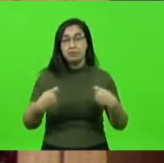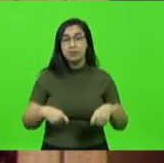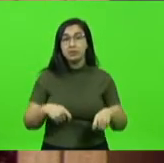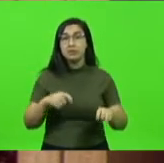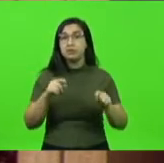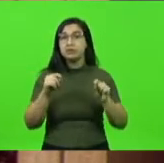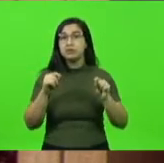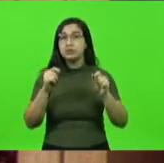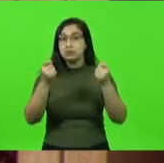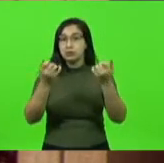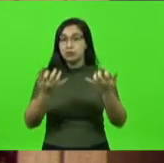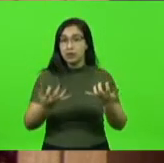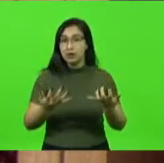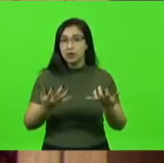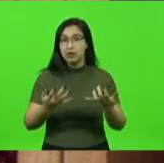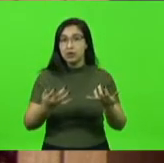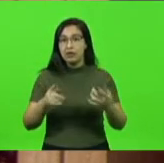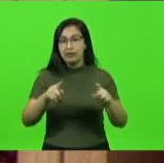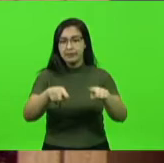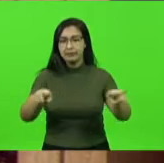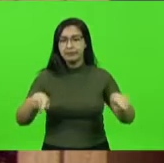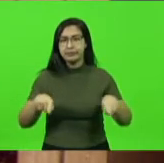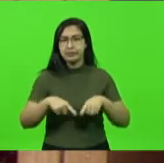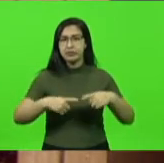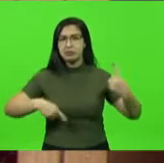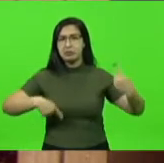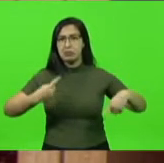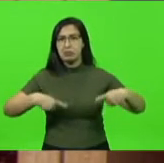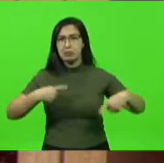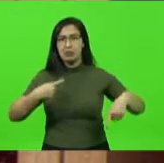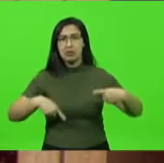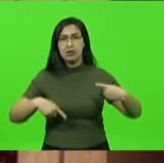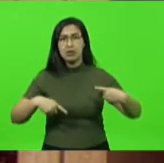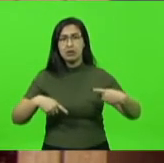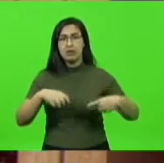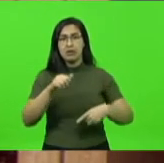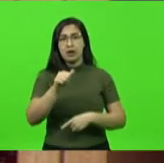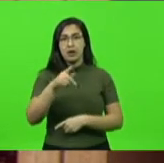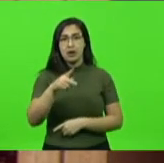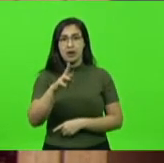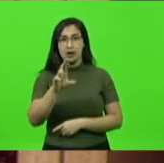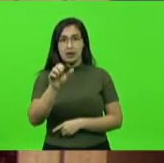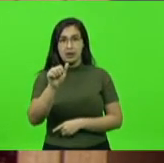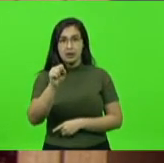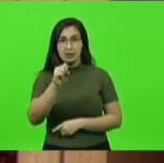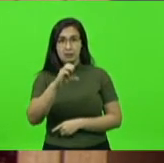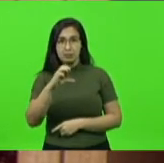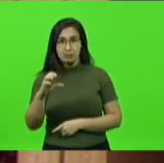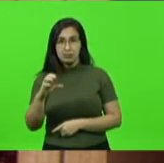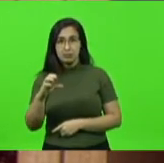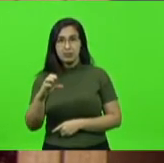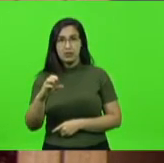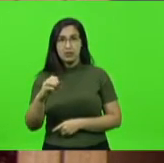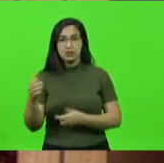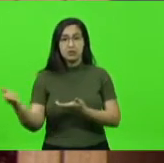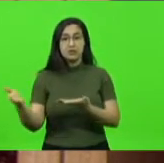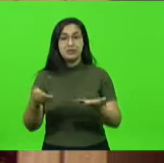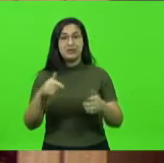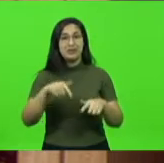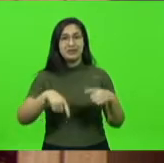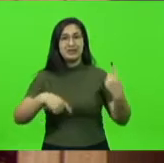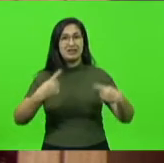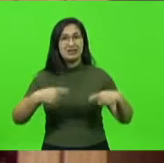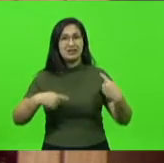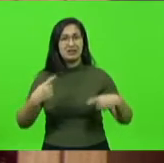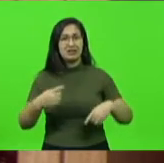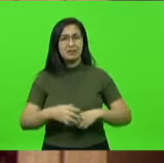o campo de batalha político dentro da APRASC que deve ser trazido para cá. Ou nós vamos ignorar que existe uma